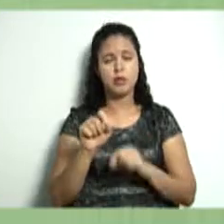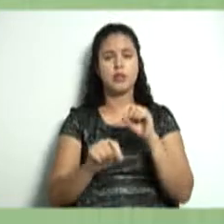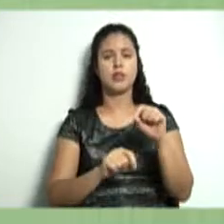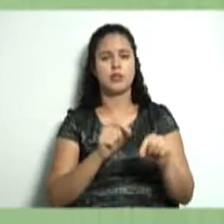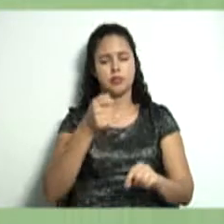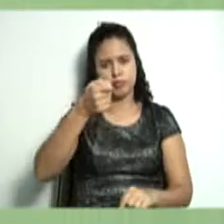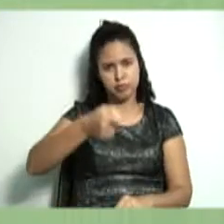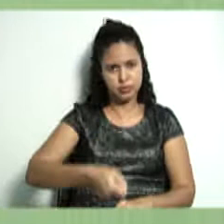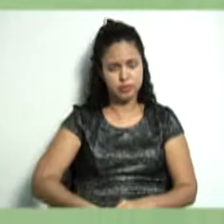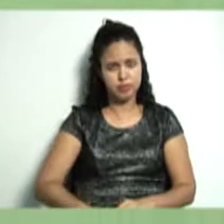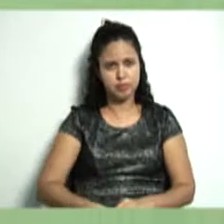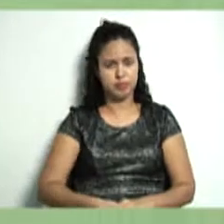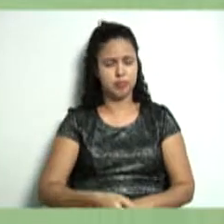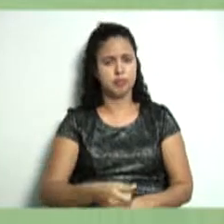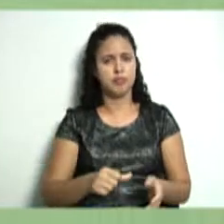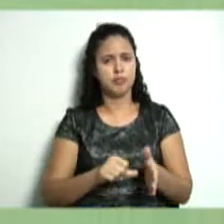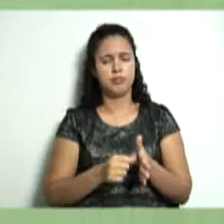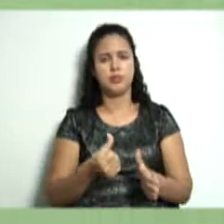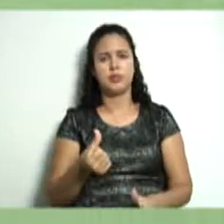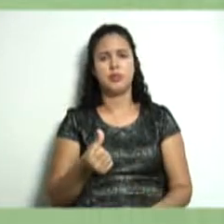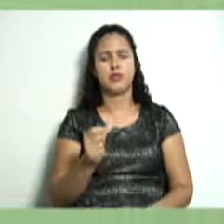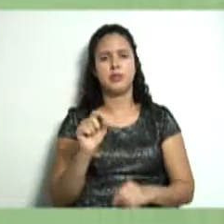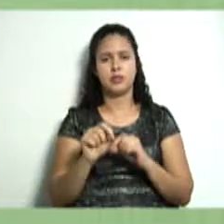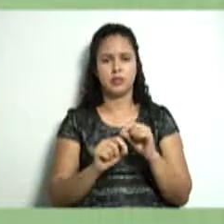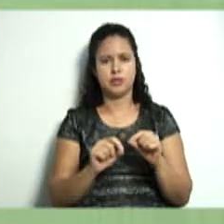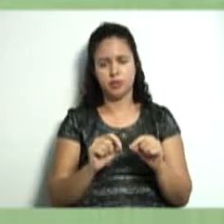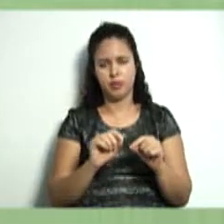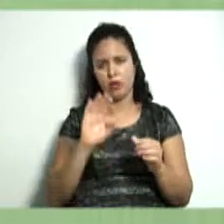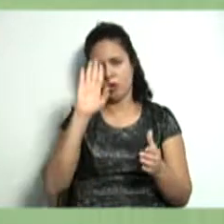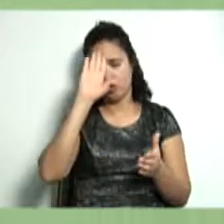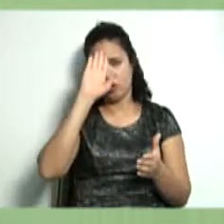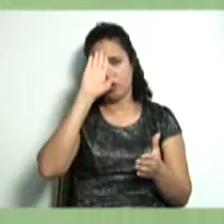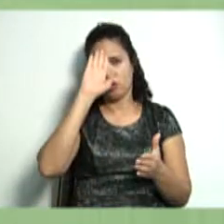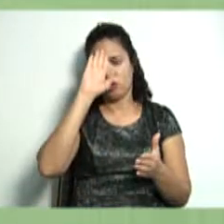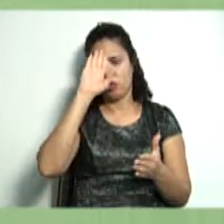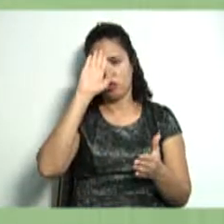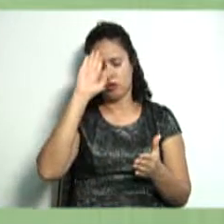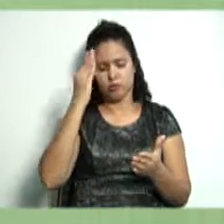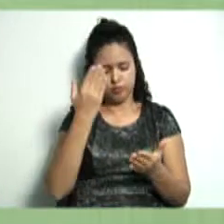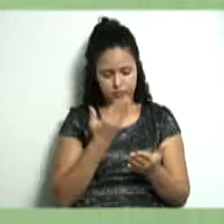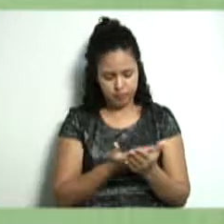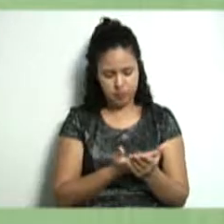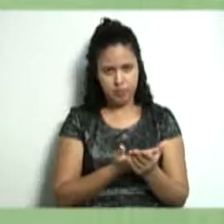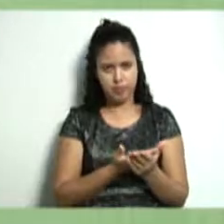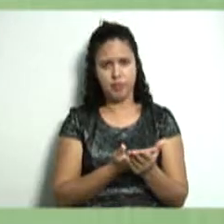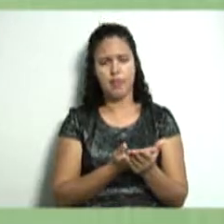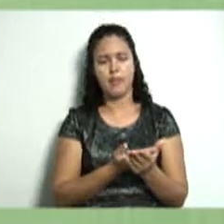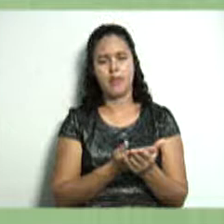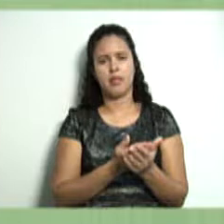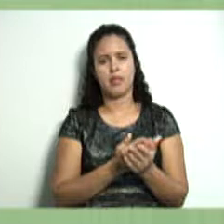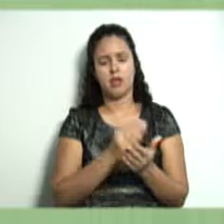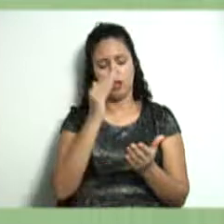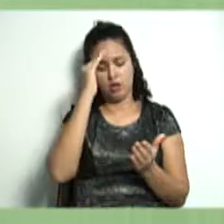Então, eu tenho aqui a primeira obrigação, acatar as decisões votadas nas Assembleias Gerais por representar a vontade